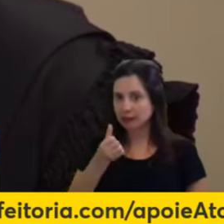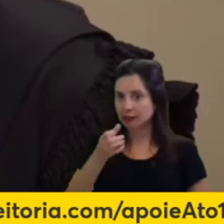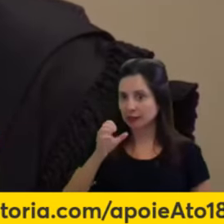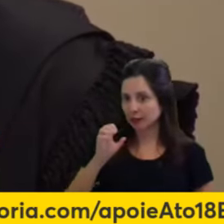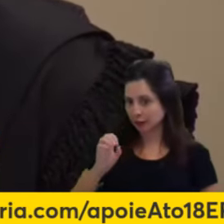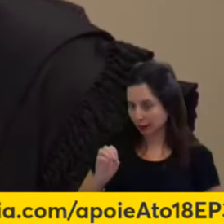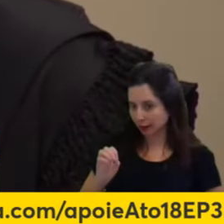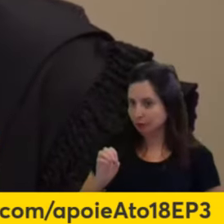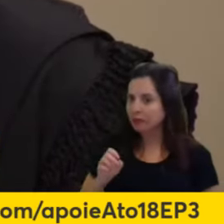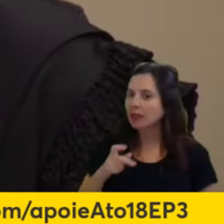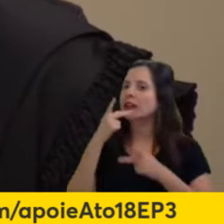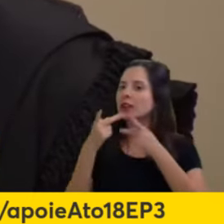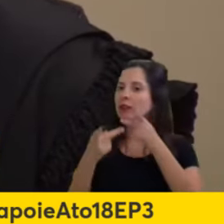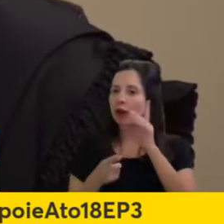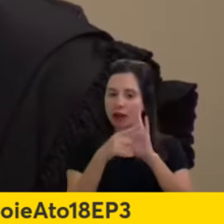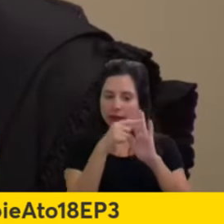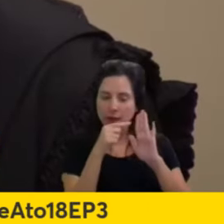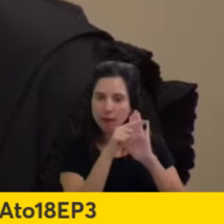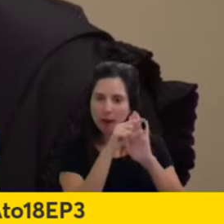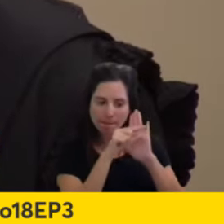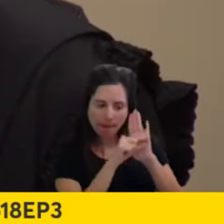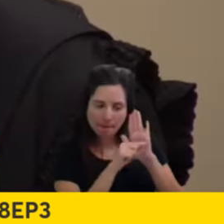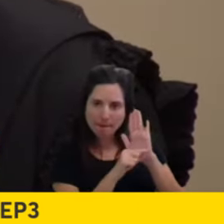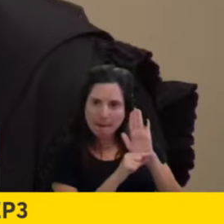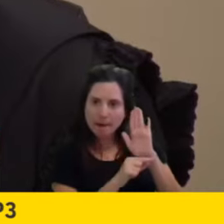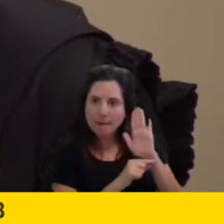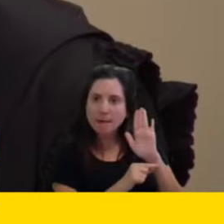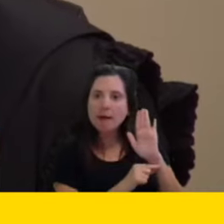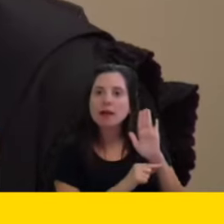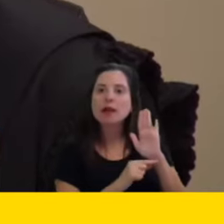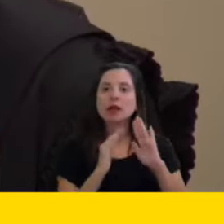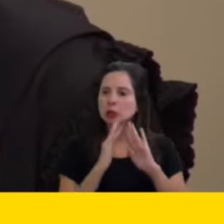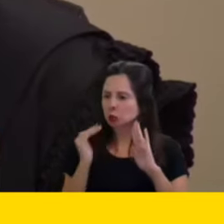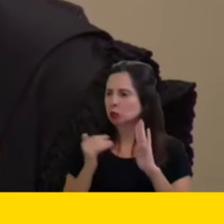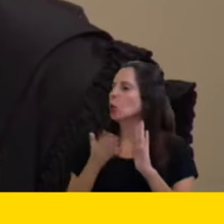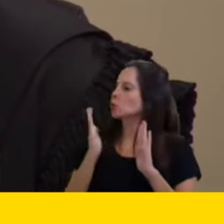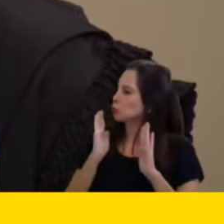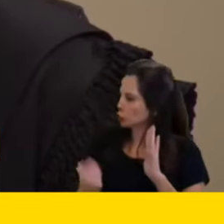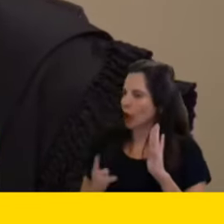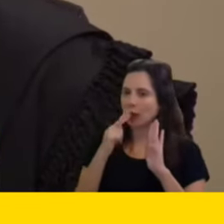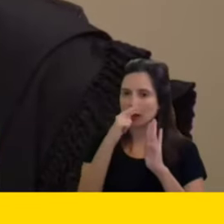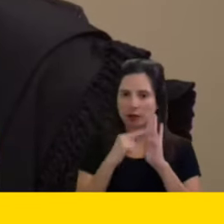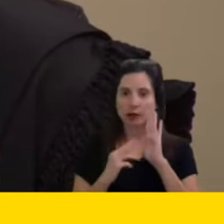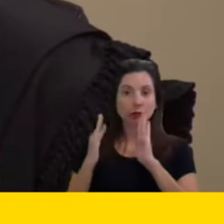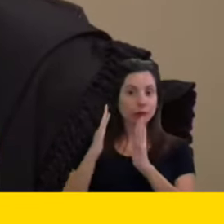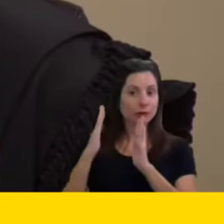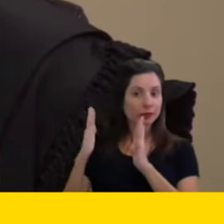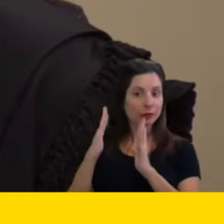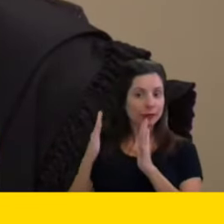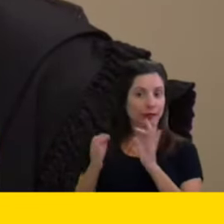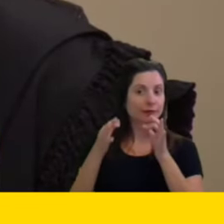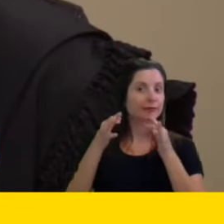alguns trechos dessa decisão de saneamento que todos já tiveram acesso na época